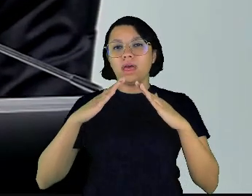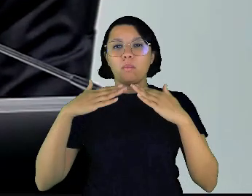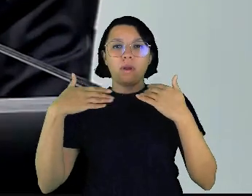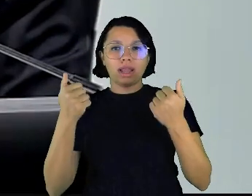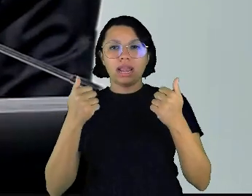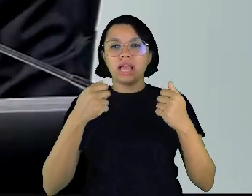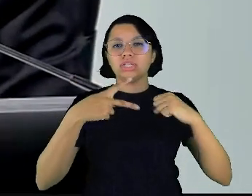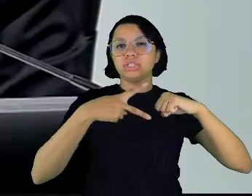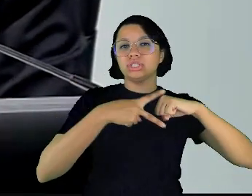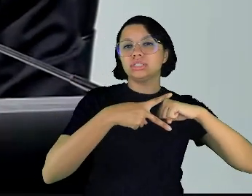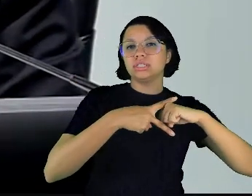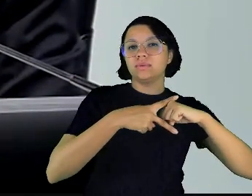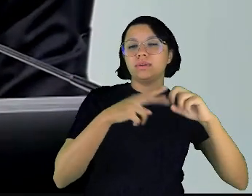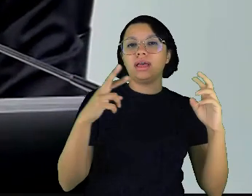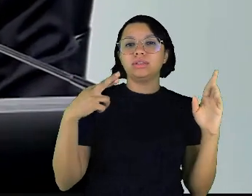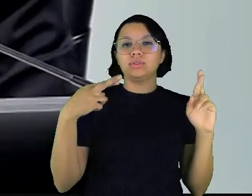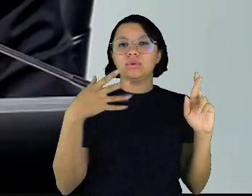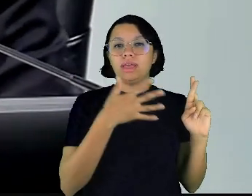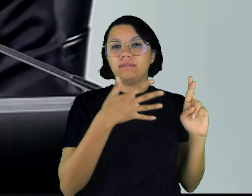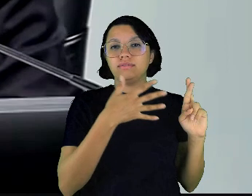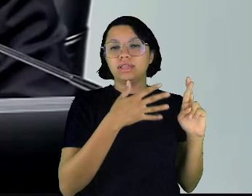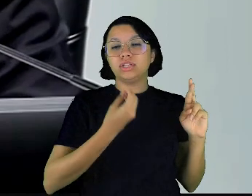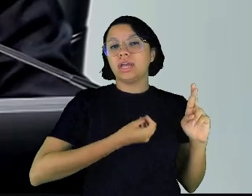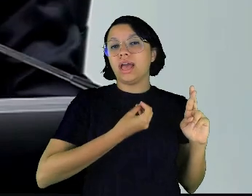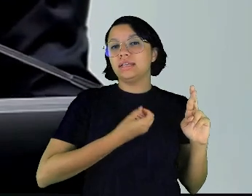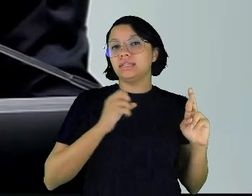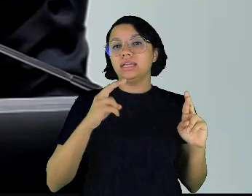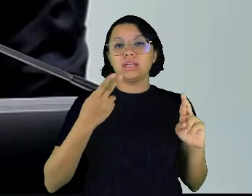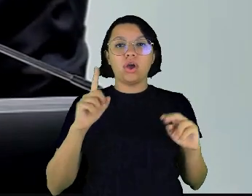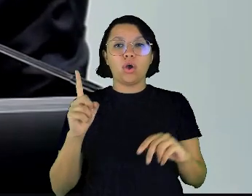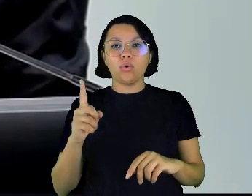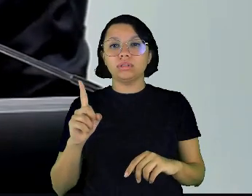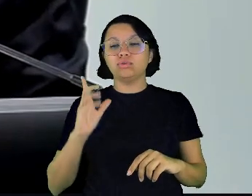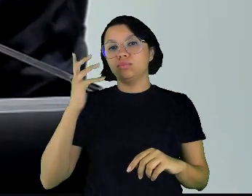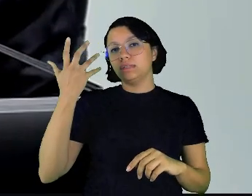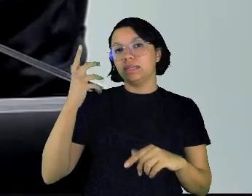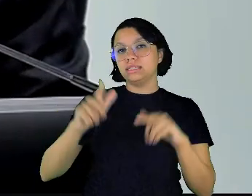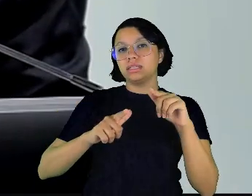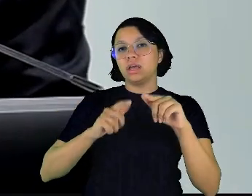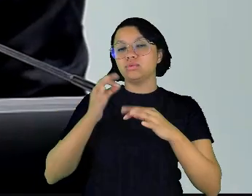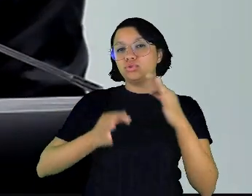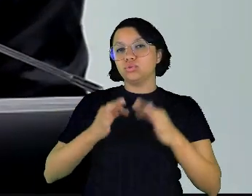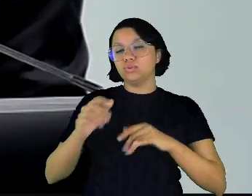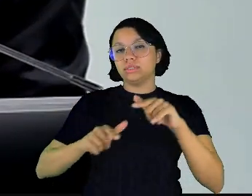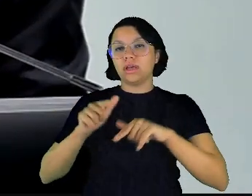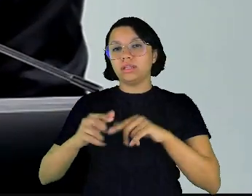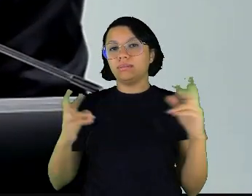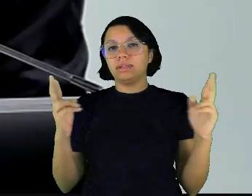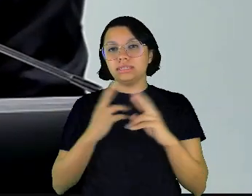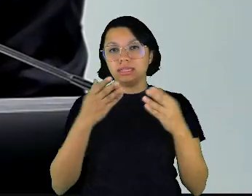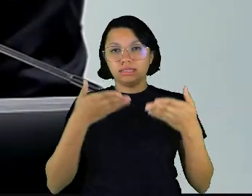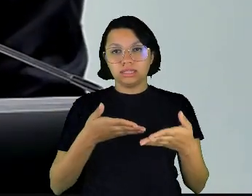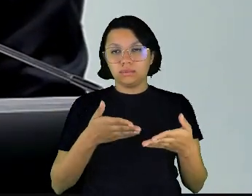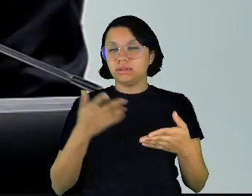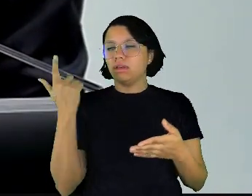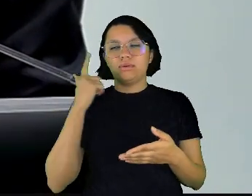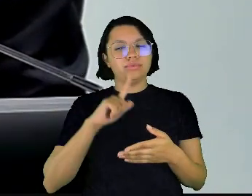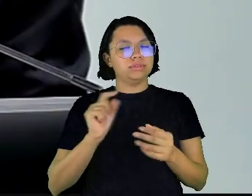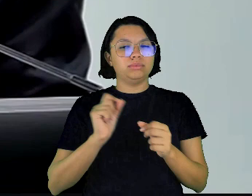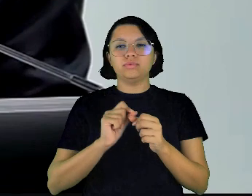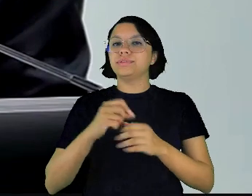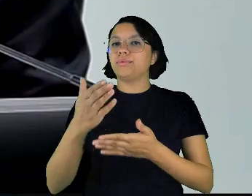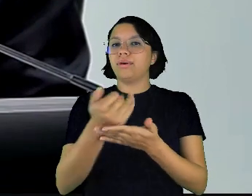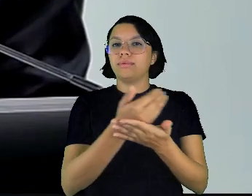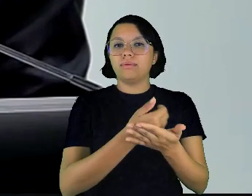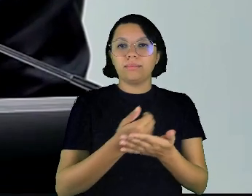referente à existência ou não de uma decisão judicial trabalhista sobre isso. Então, nós não conseguimos fazer o levantamento, então eu agradeço